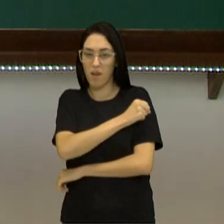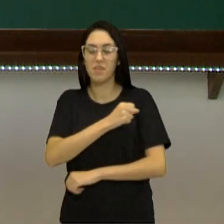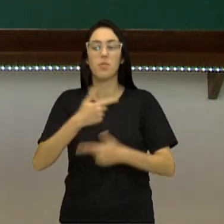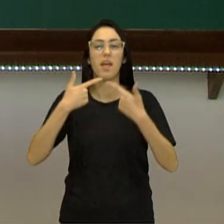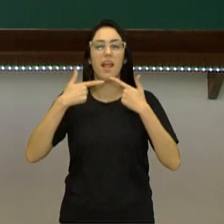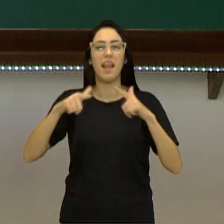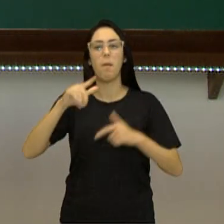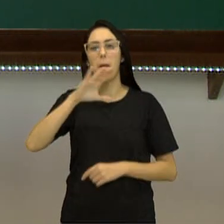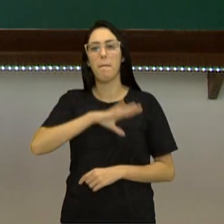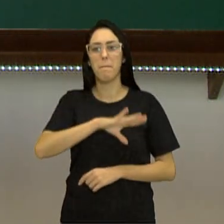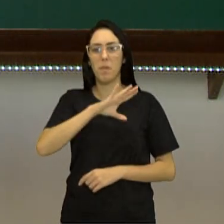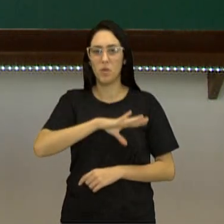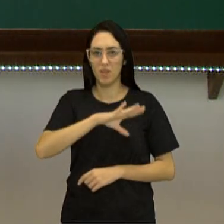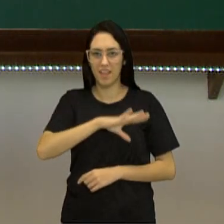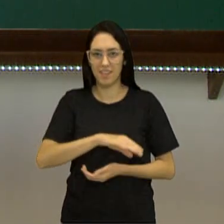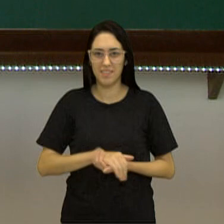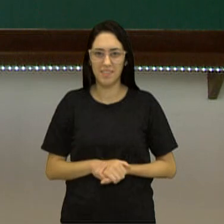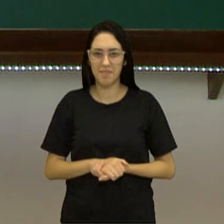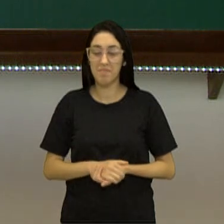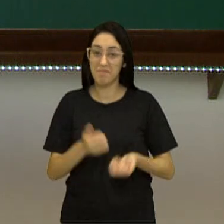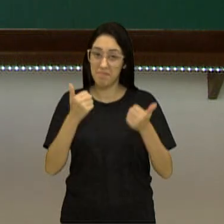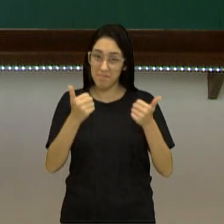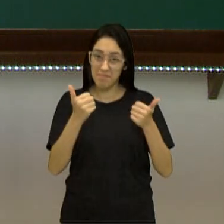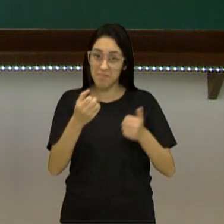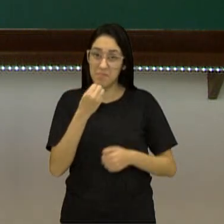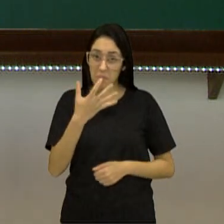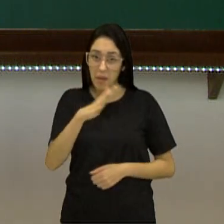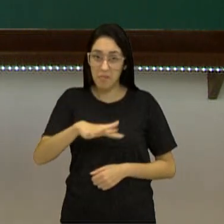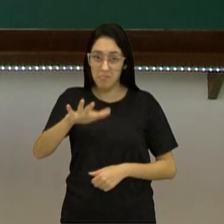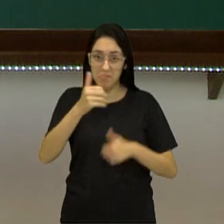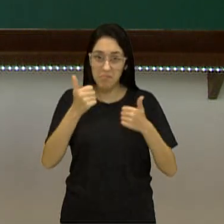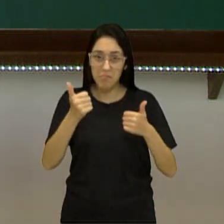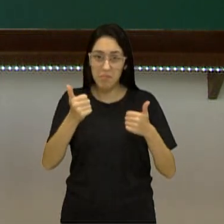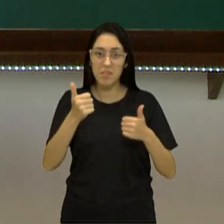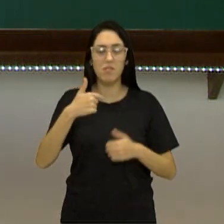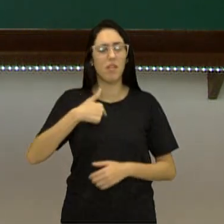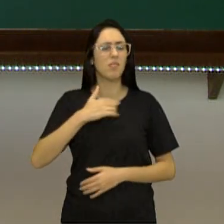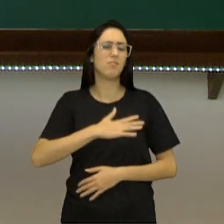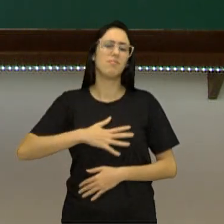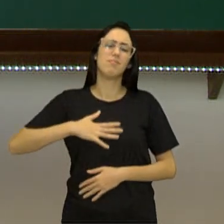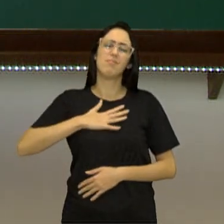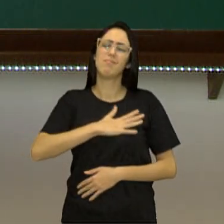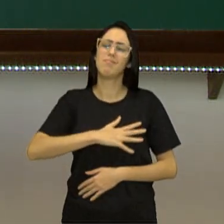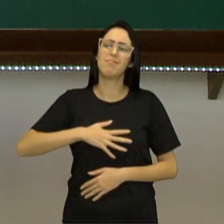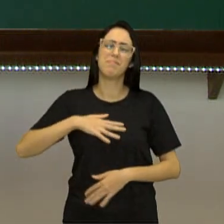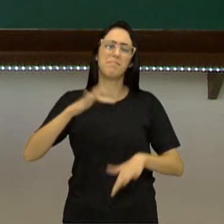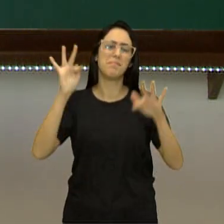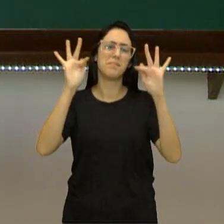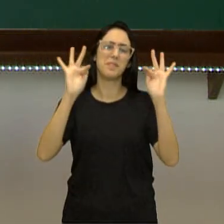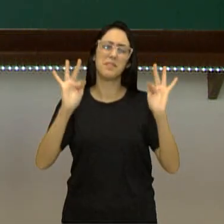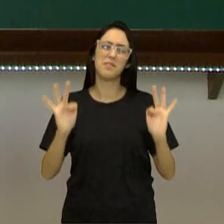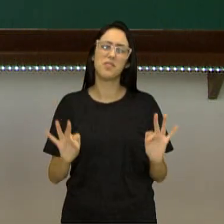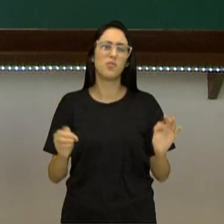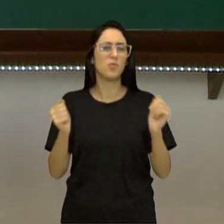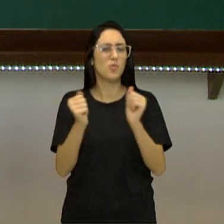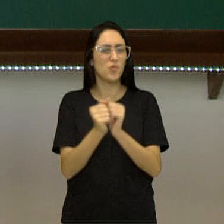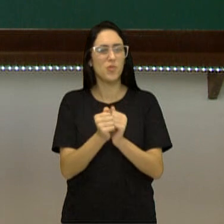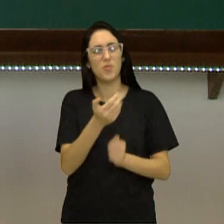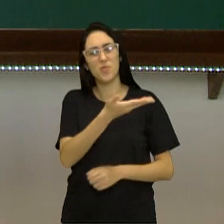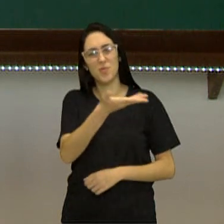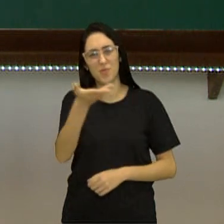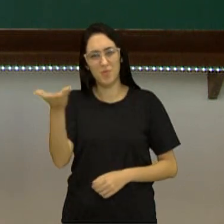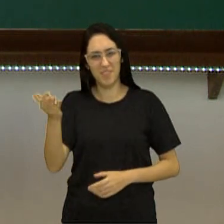língua portuguesa, tudo bem com vocês aí? Olha, eu estou numa satisfação imensa de estar presente aqui